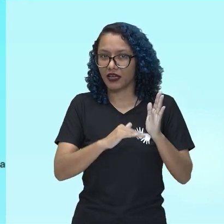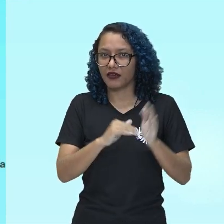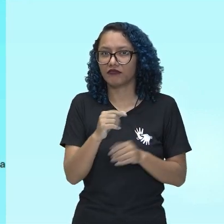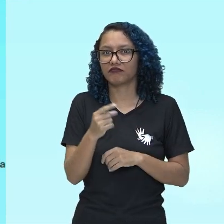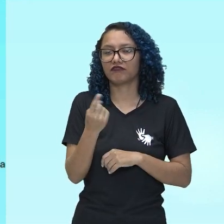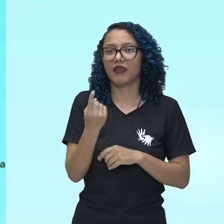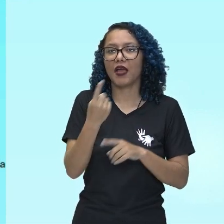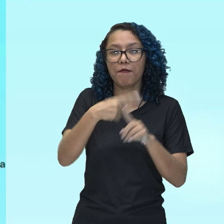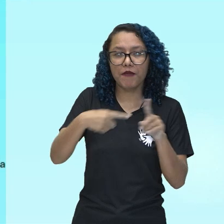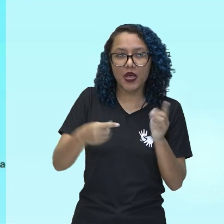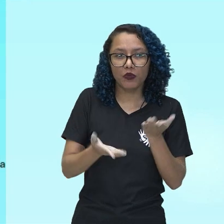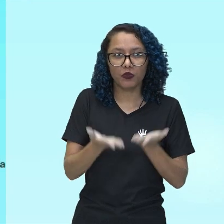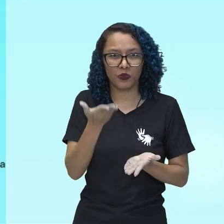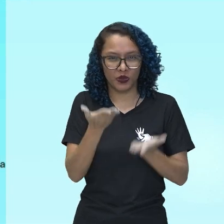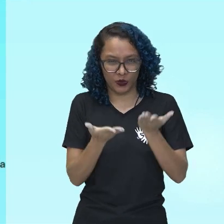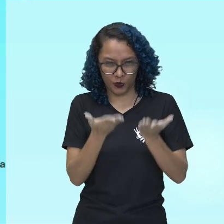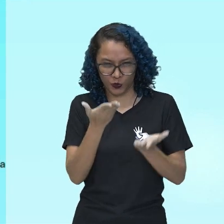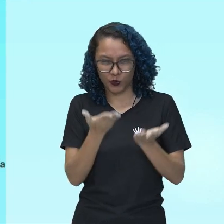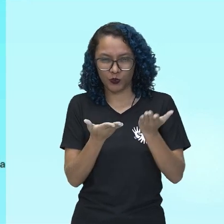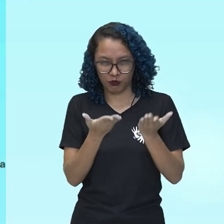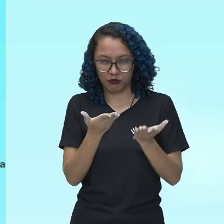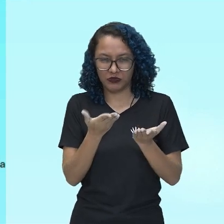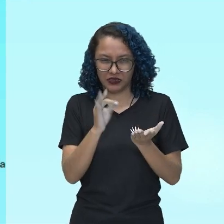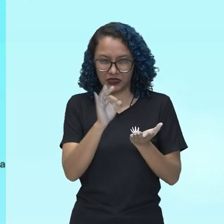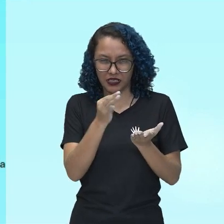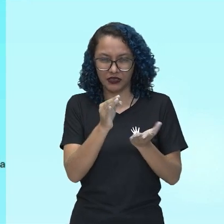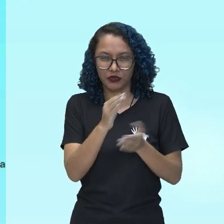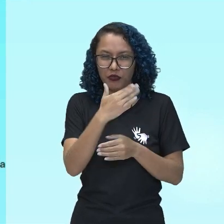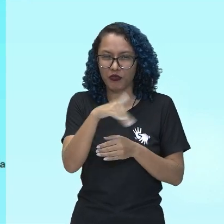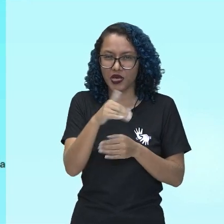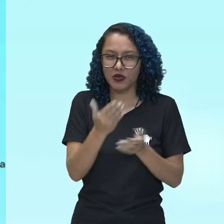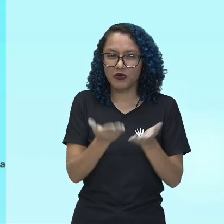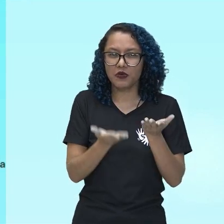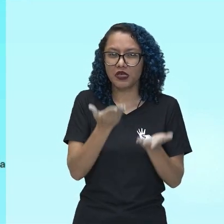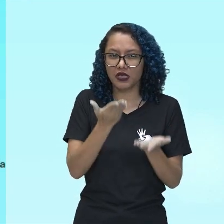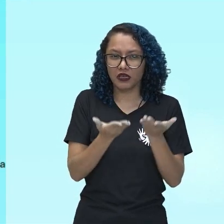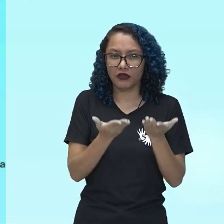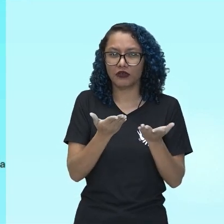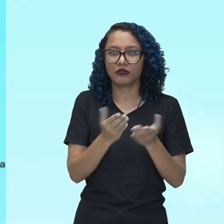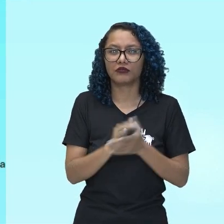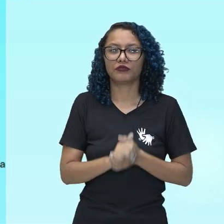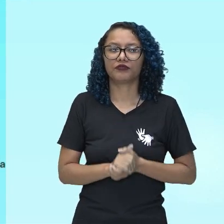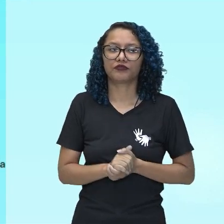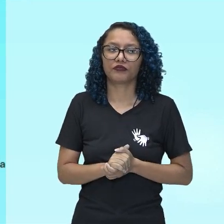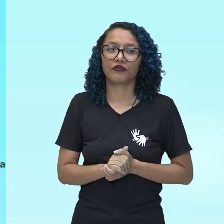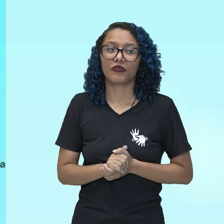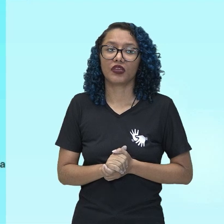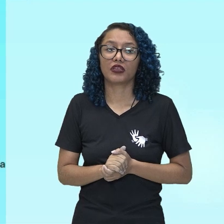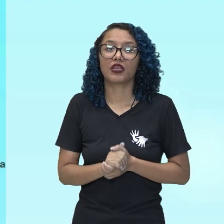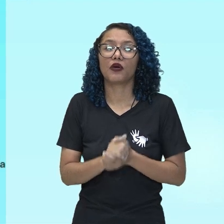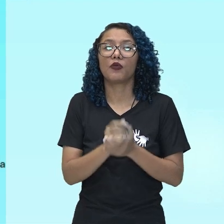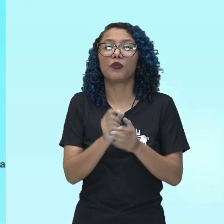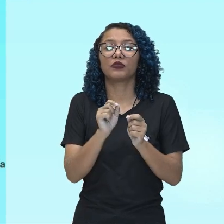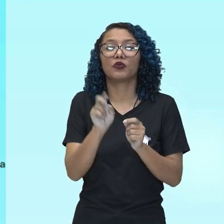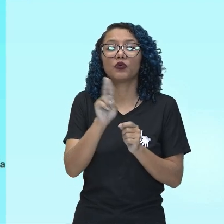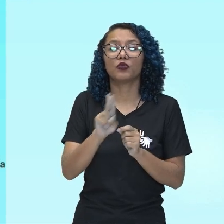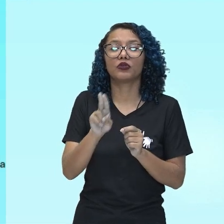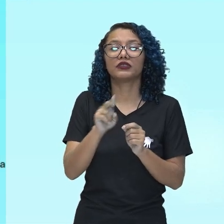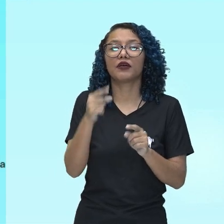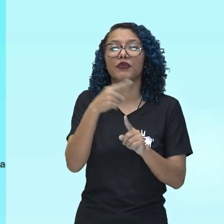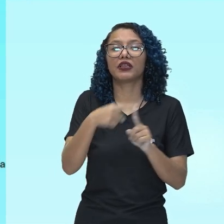Meio quilo, você está consumindo a metade aqui, 9 mil litros. E isso